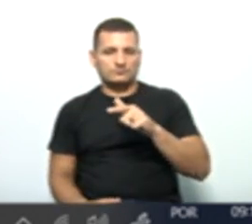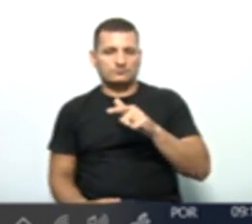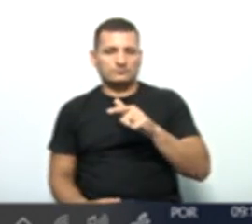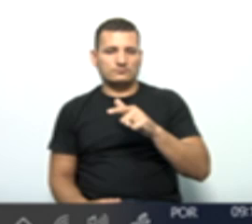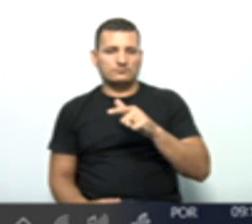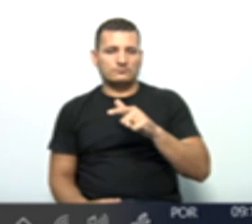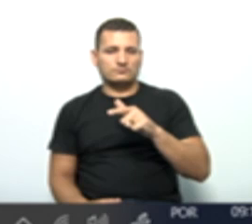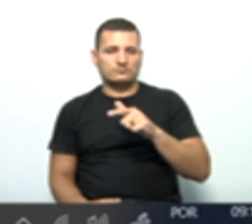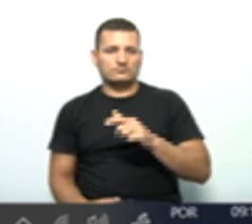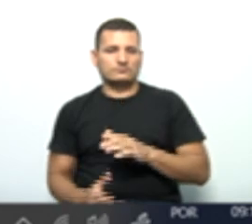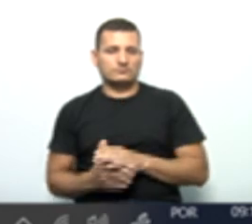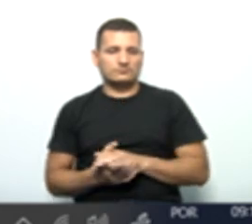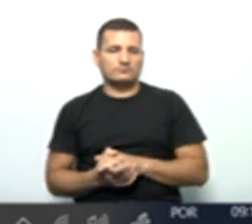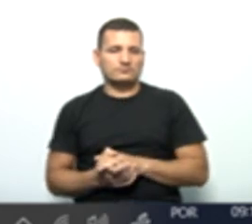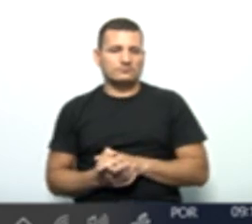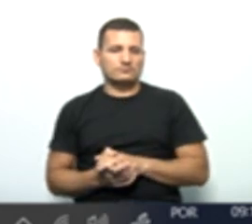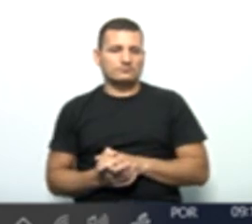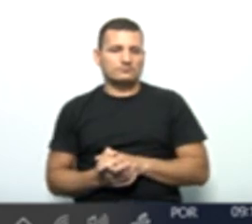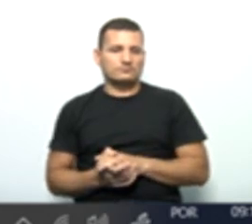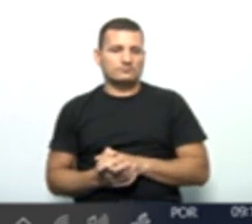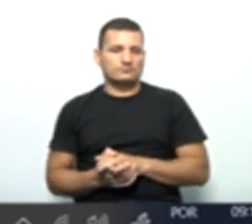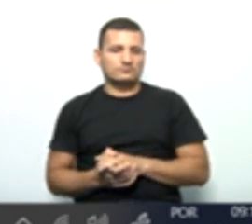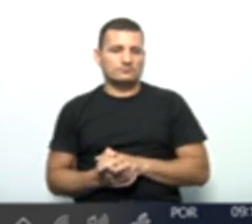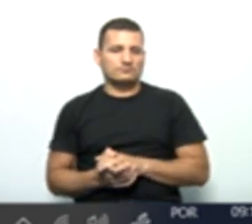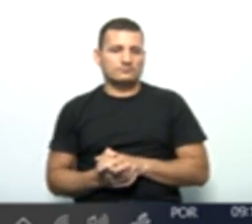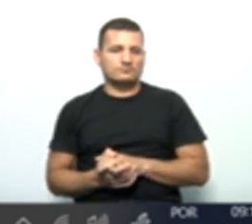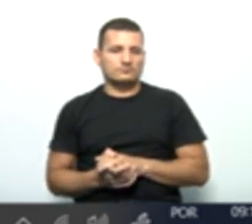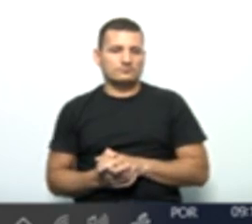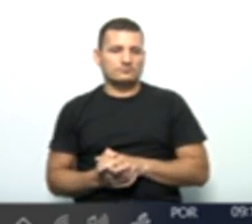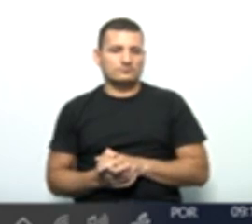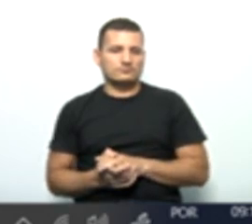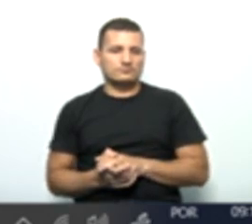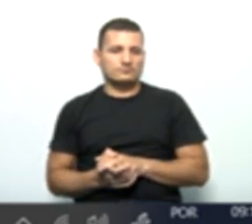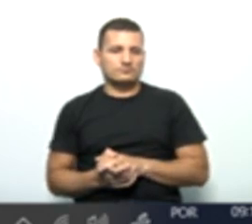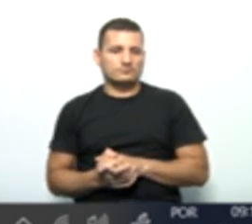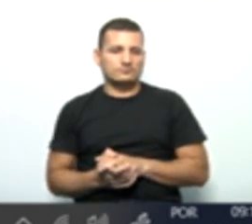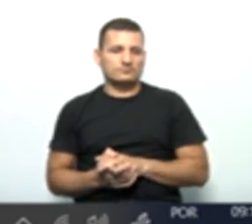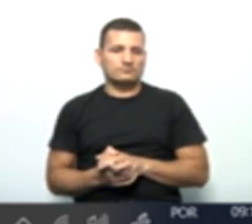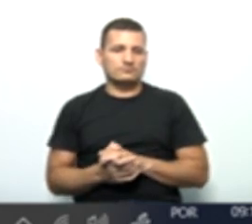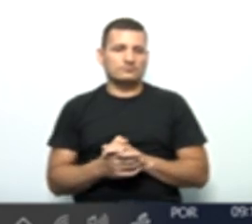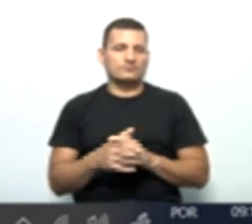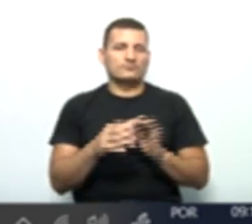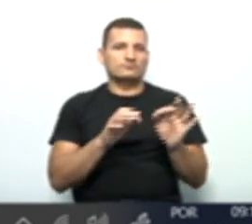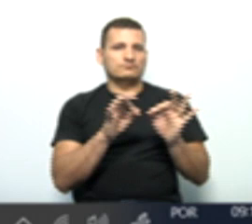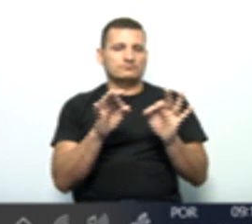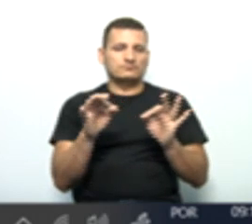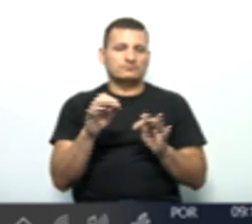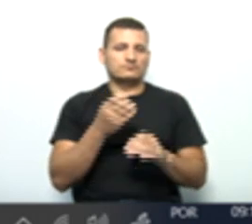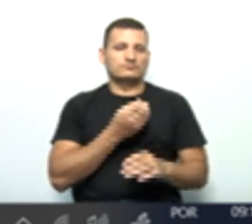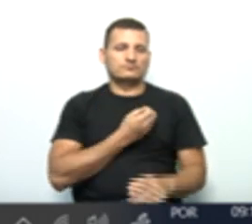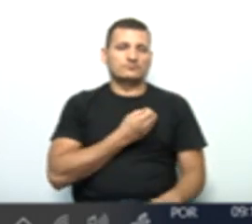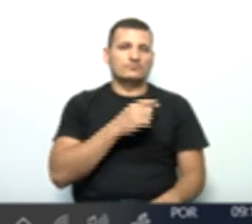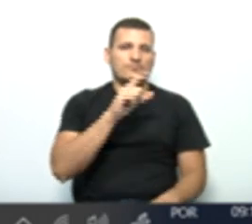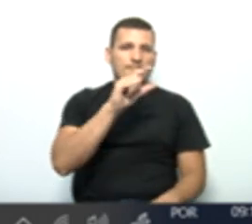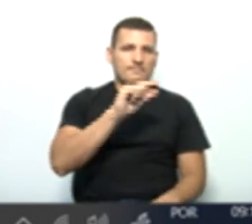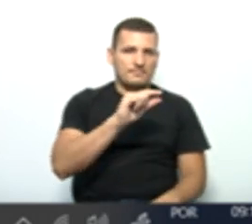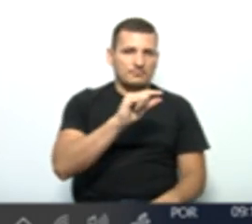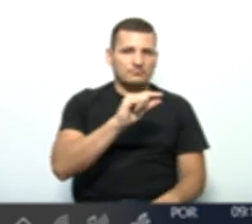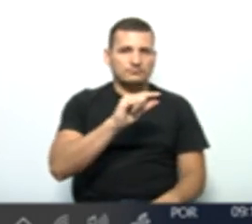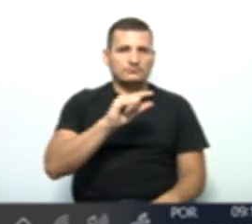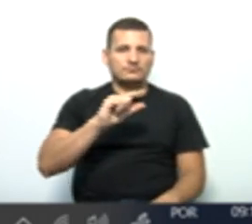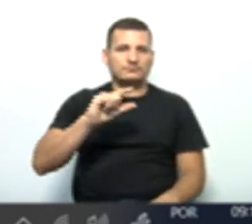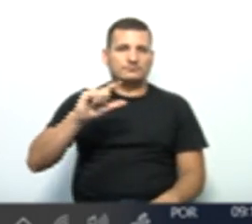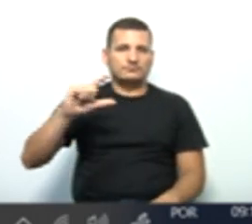Aí, ele mostra, observa aqui que o short vai colocar em ordem, tá vendo aqui, ó? Ele vai colocar em ordem, vai